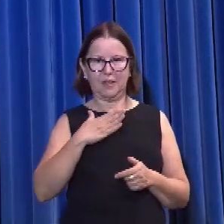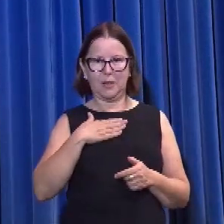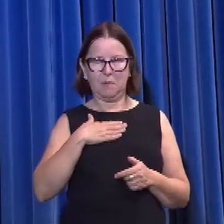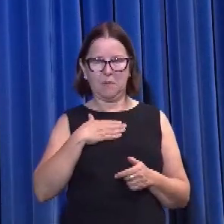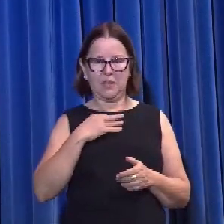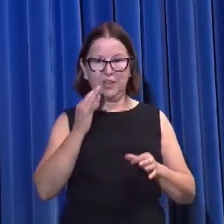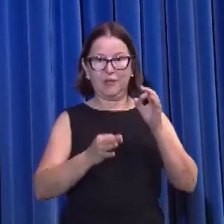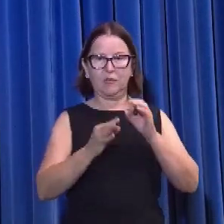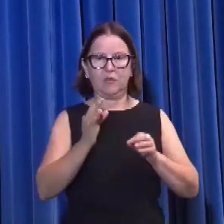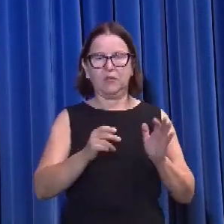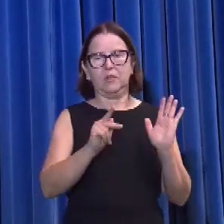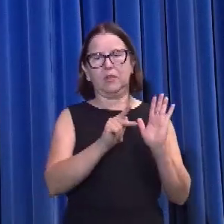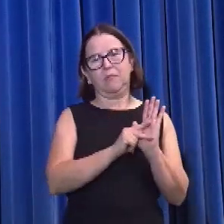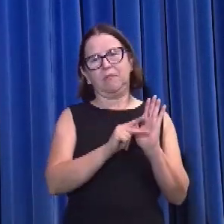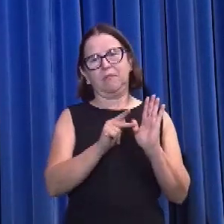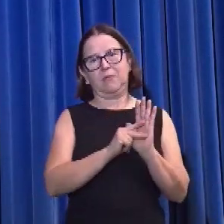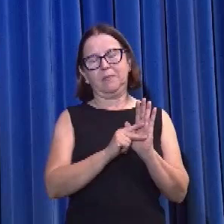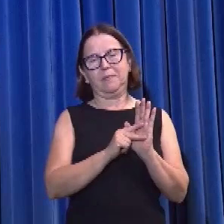própria.